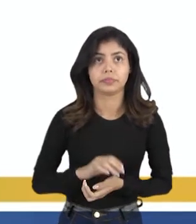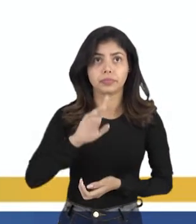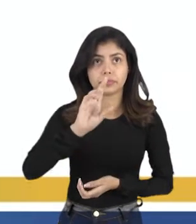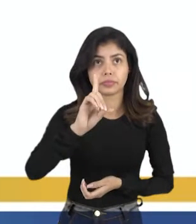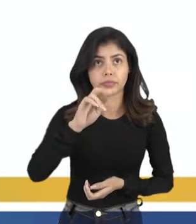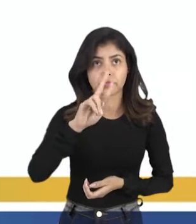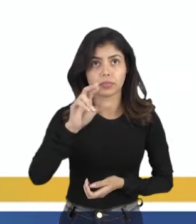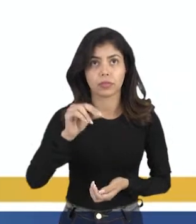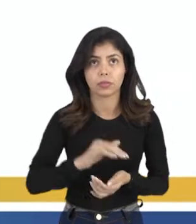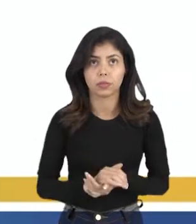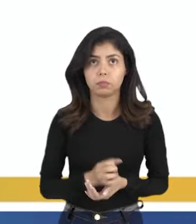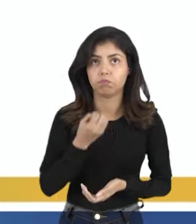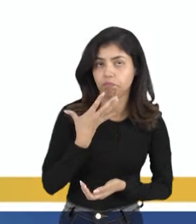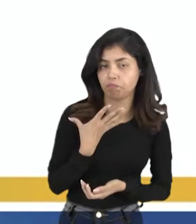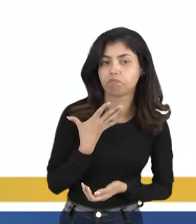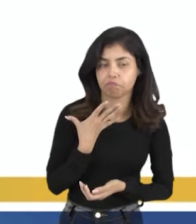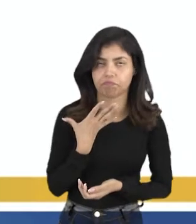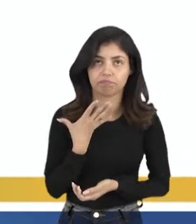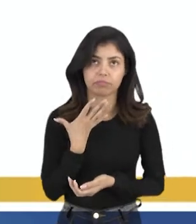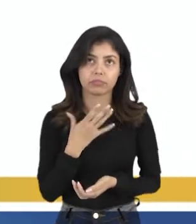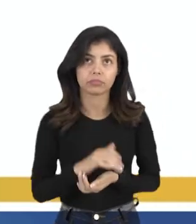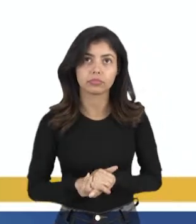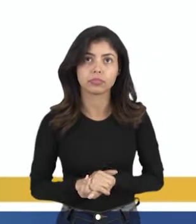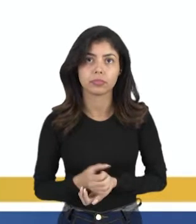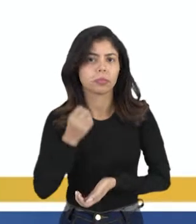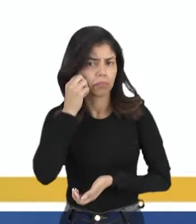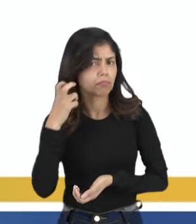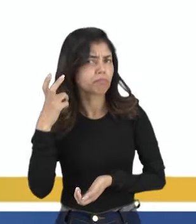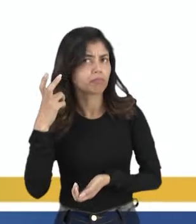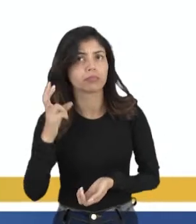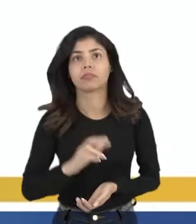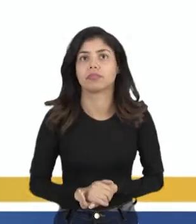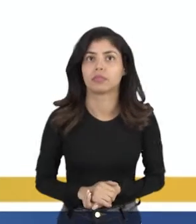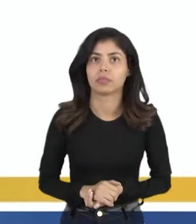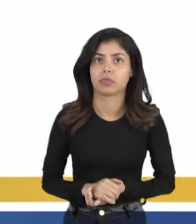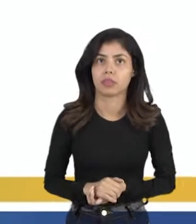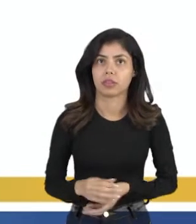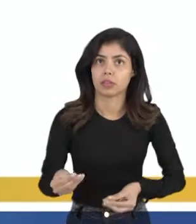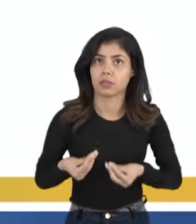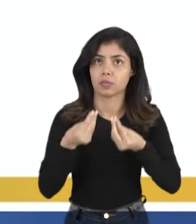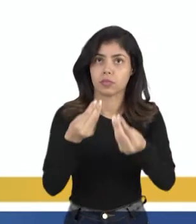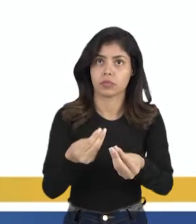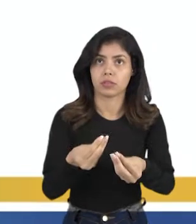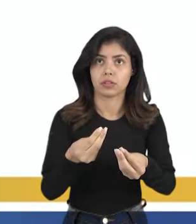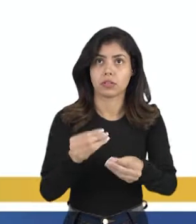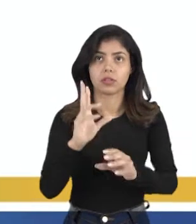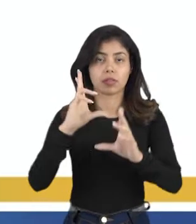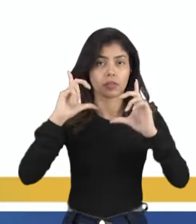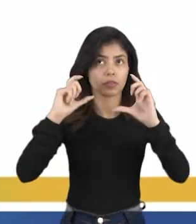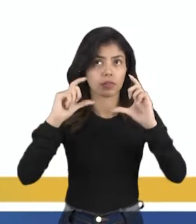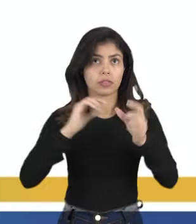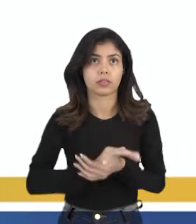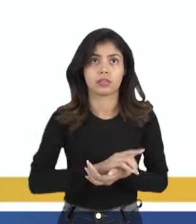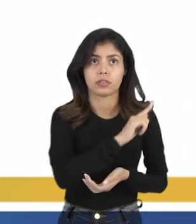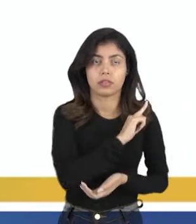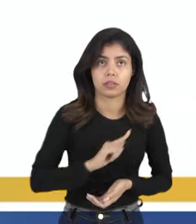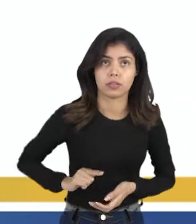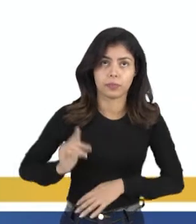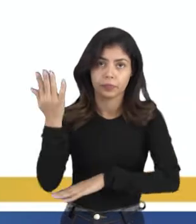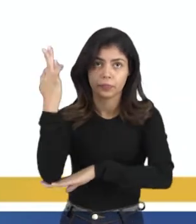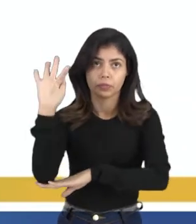Daguerre, em um ato de bondade ou de muita esperteza, cedeu a patente da câmera para o